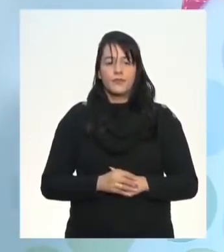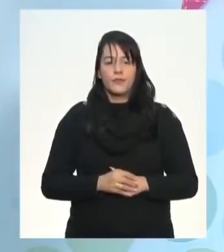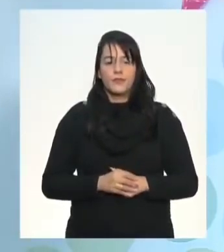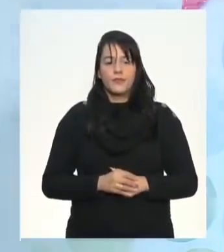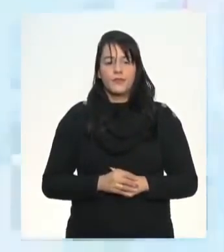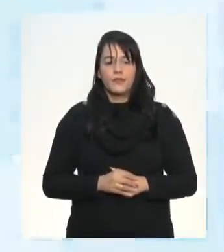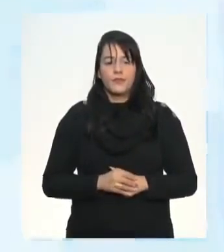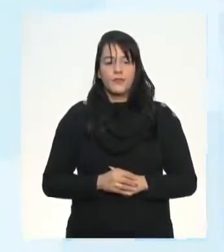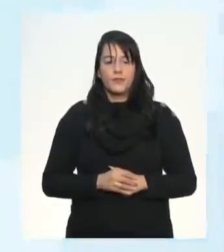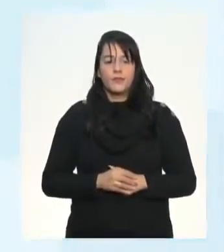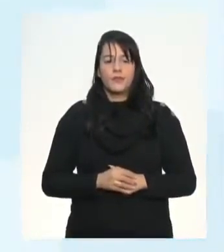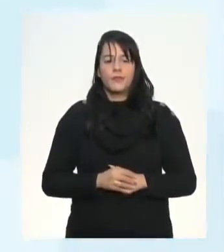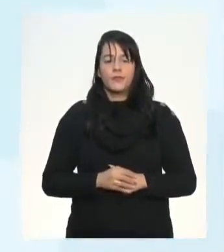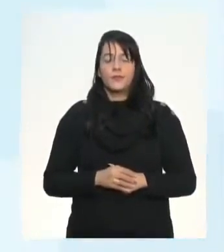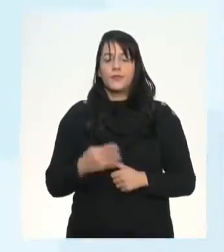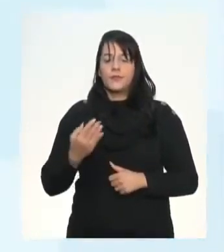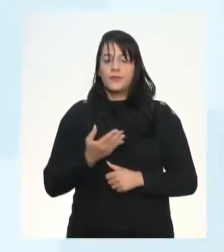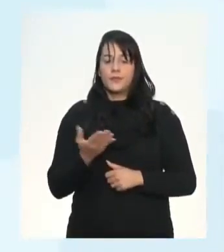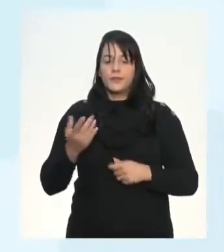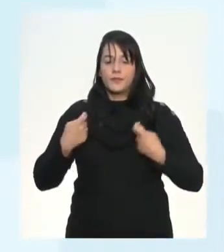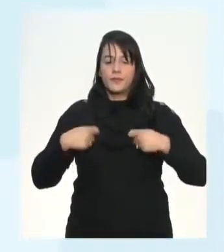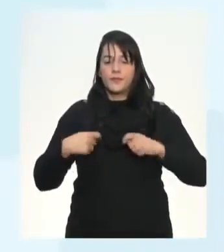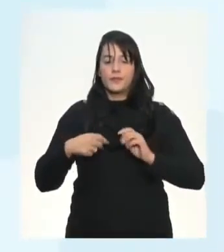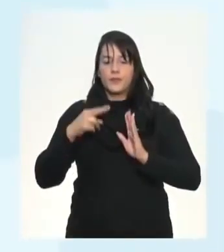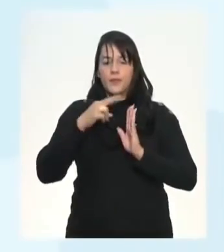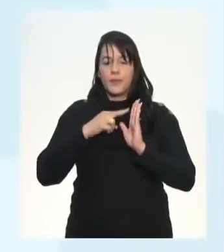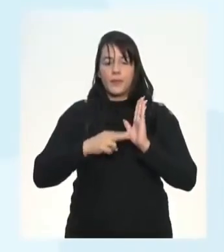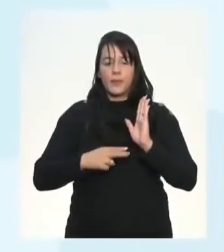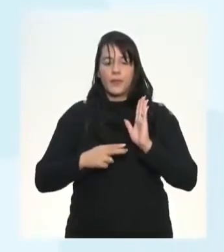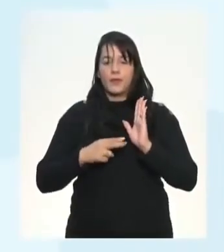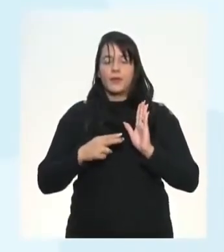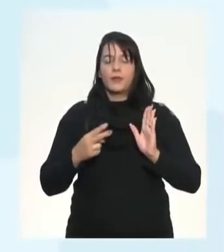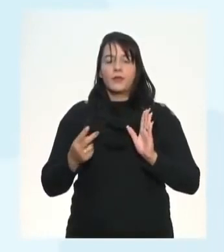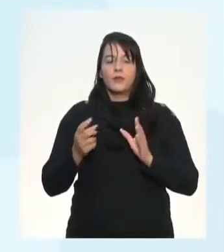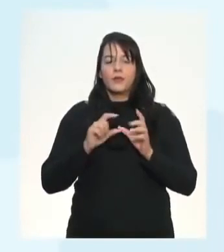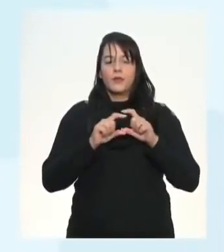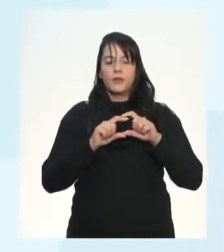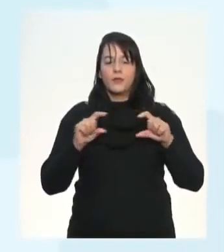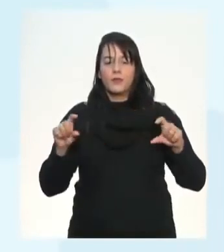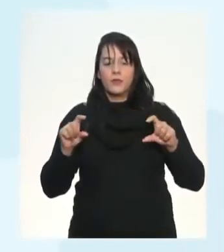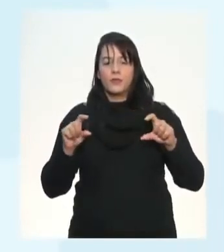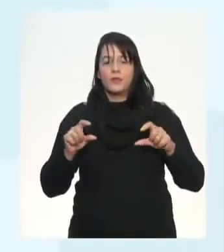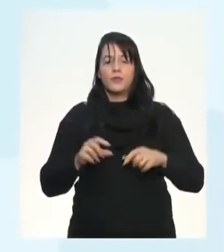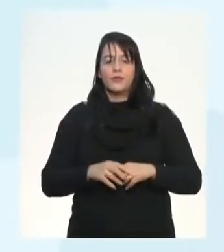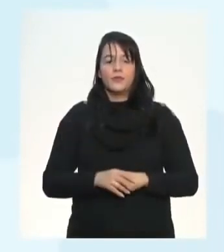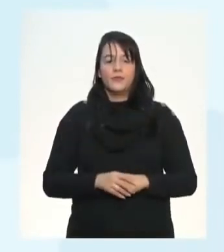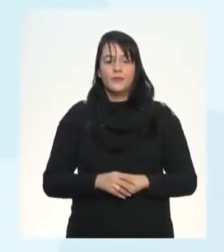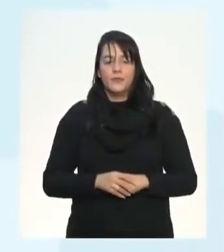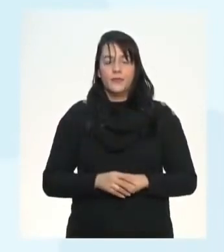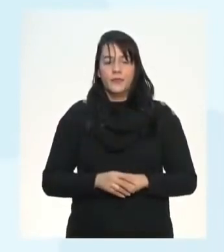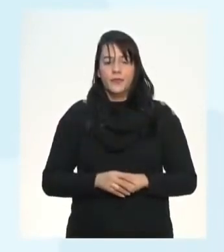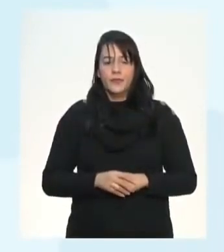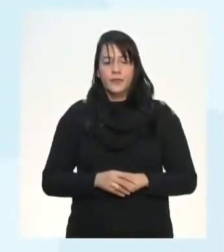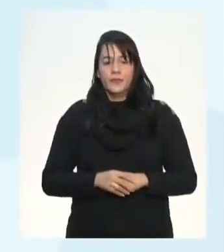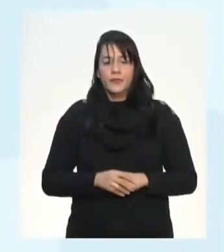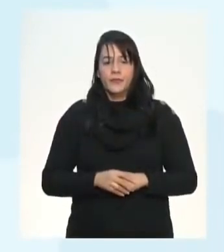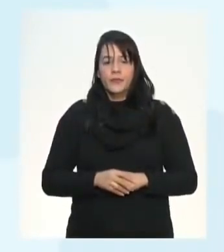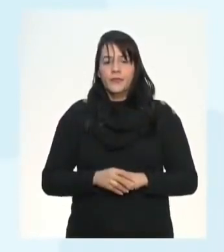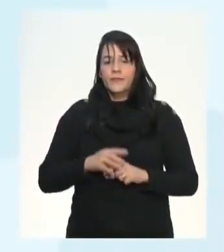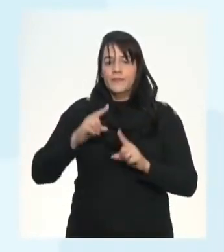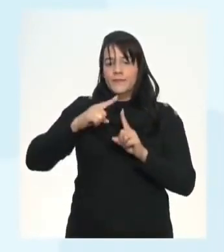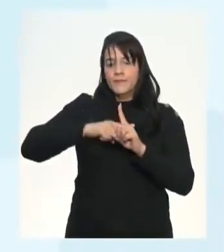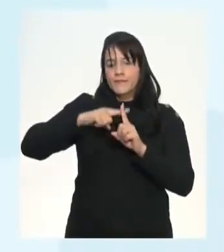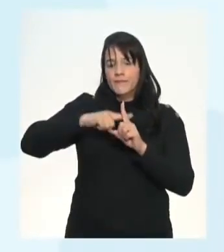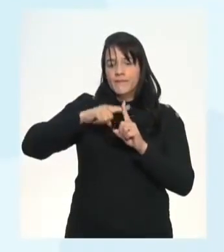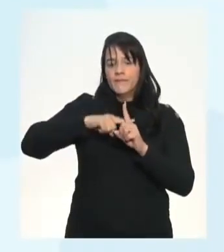Então, temos aí, ó. Releia o trecho a seguir e responda às questões. Você pode ler, André, por favor? Vamos lá. A temperatura média da